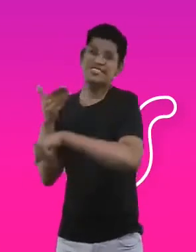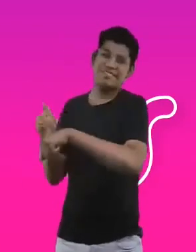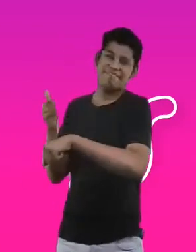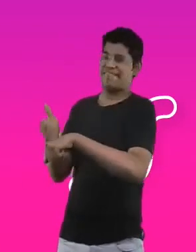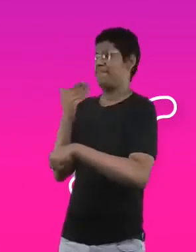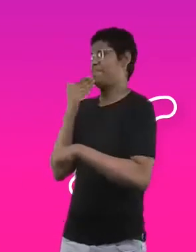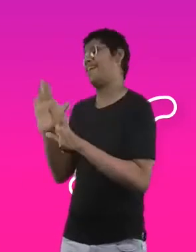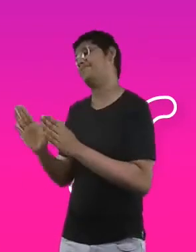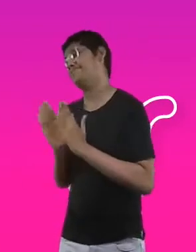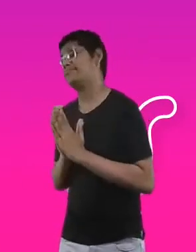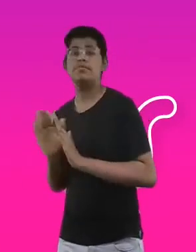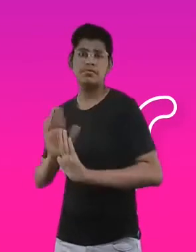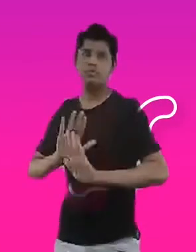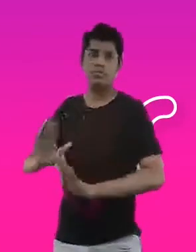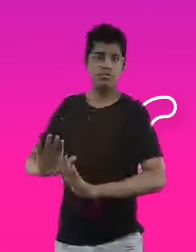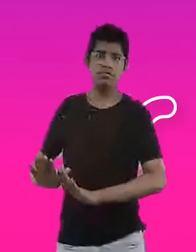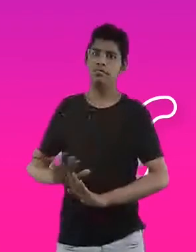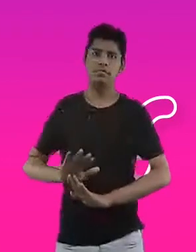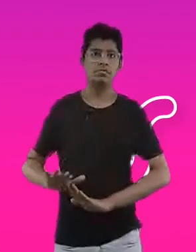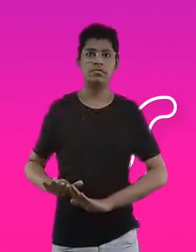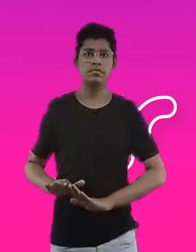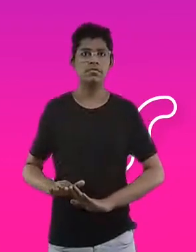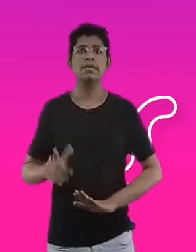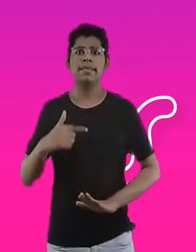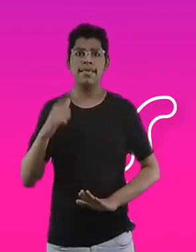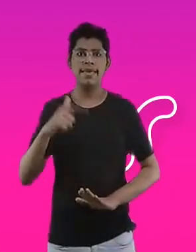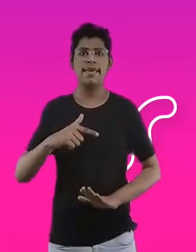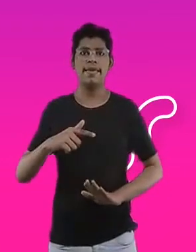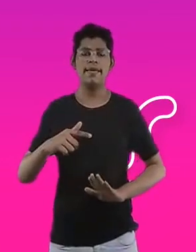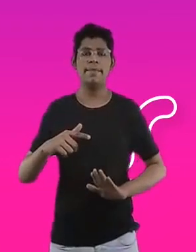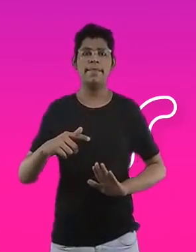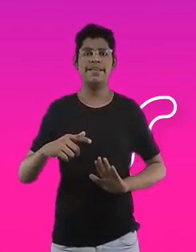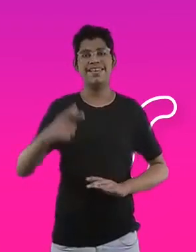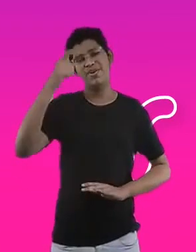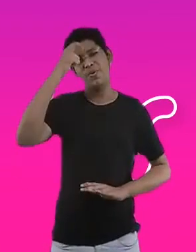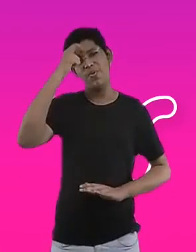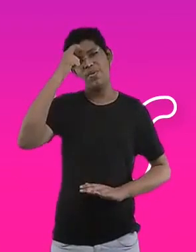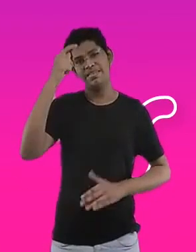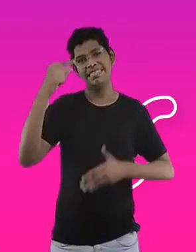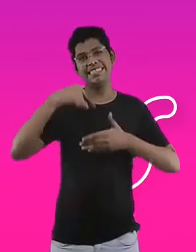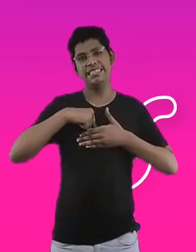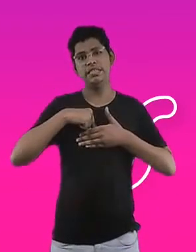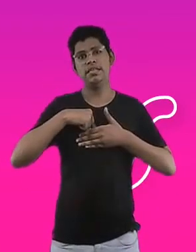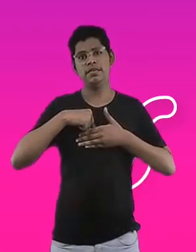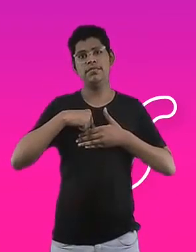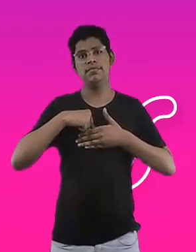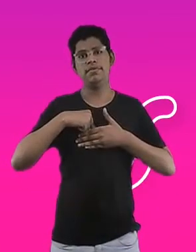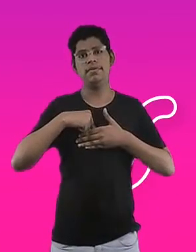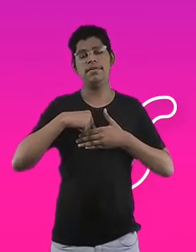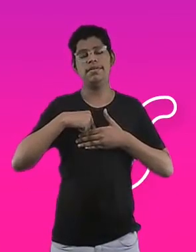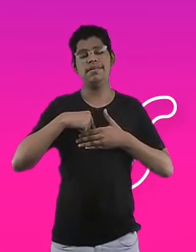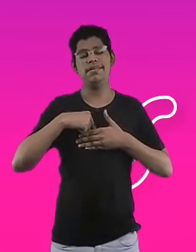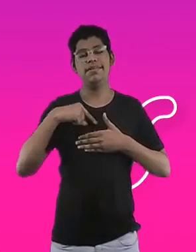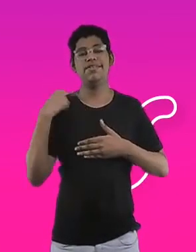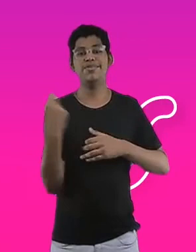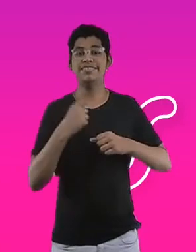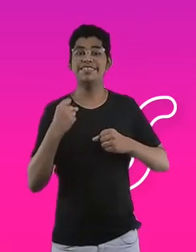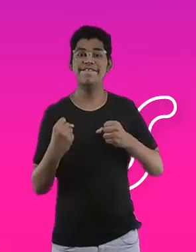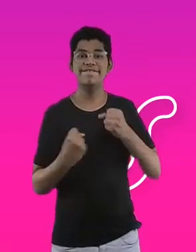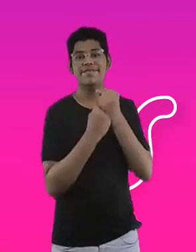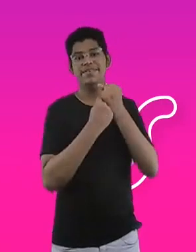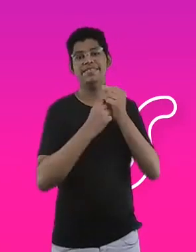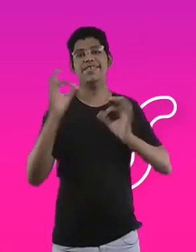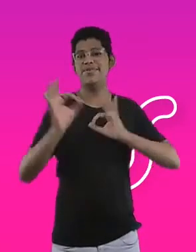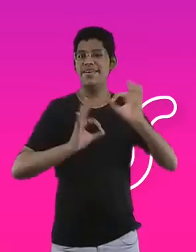dessas potências a gente conseguir aí de uma forma estruturada, né, dialogar, articular, conduzir, porque também